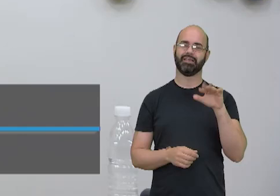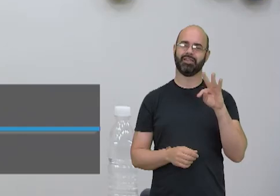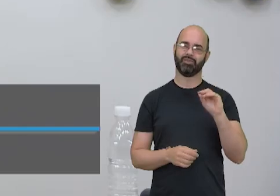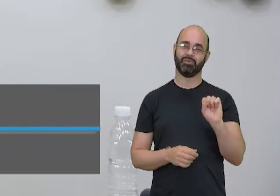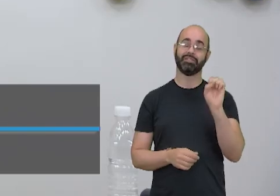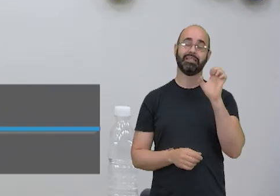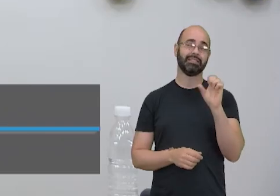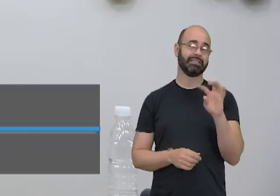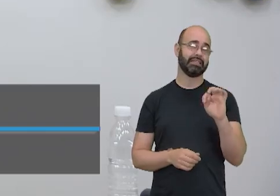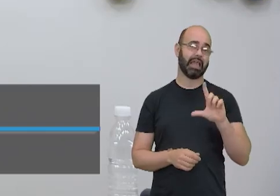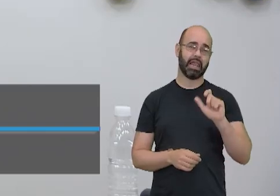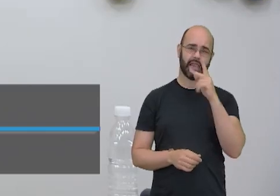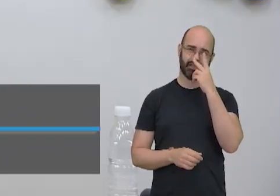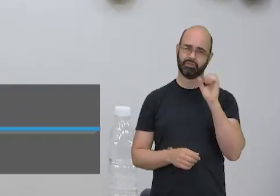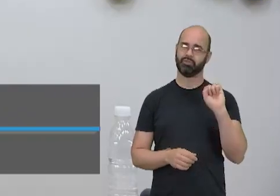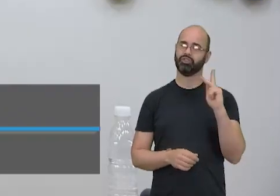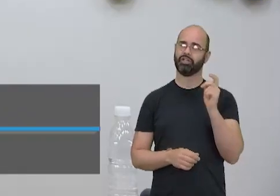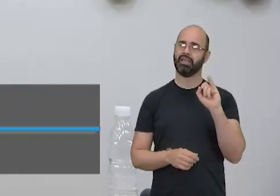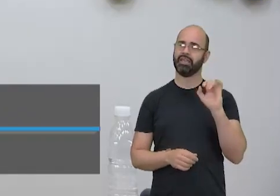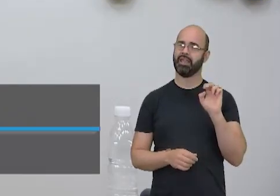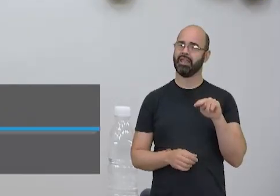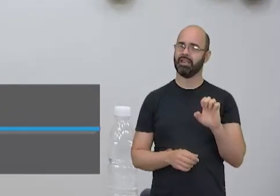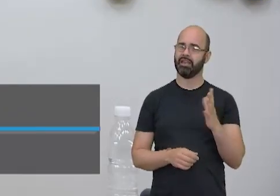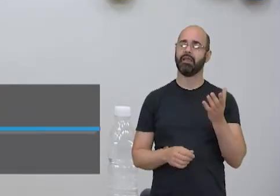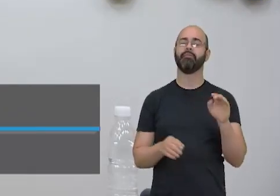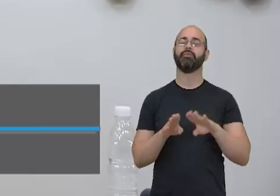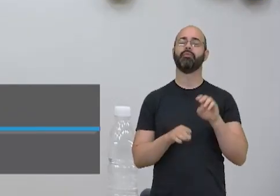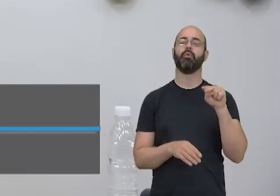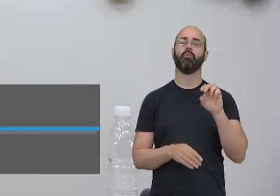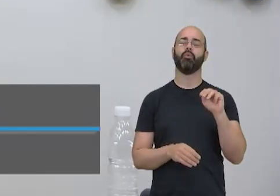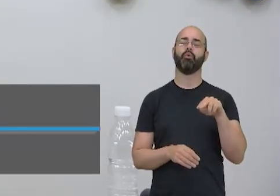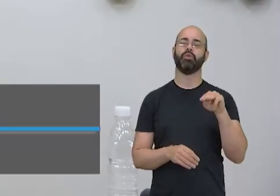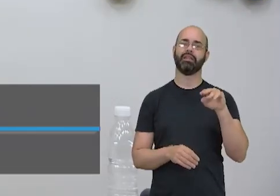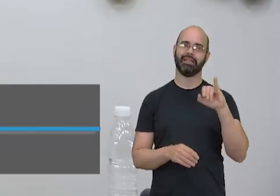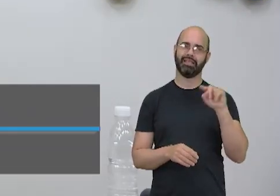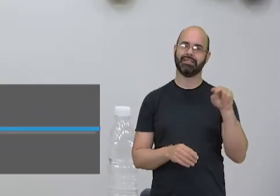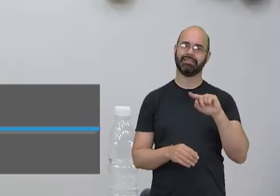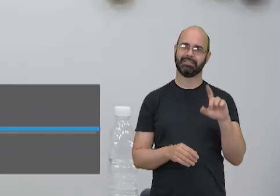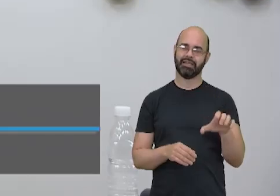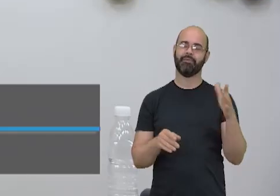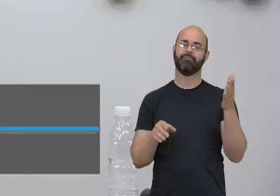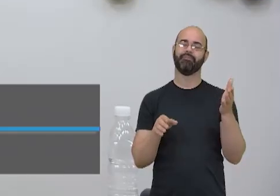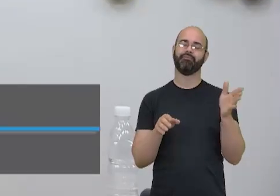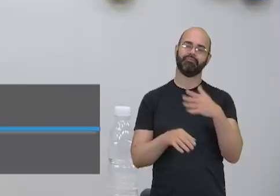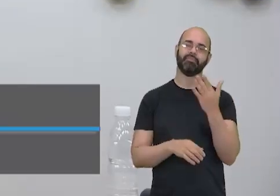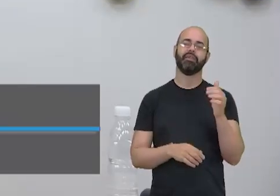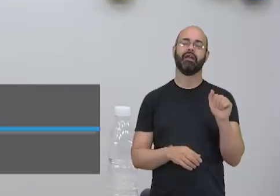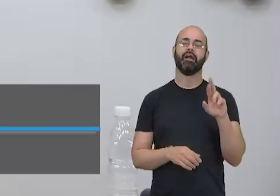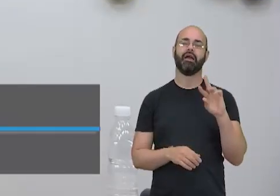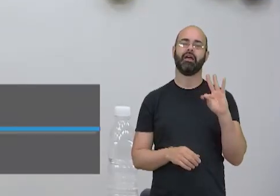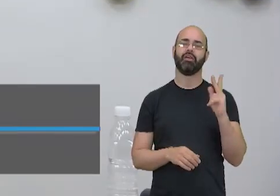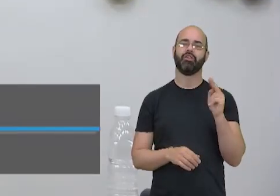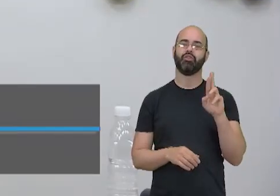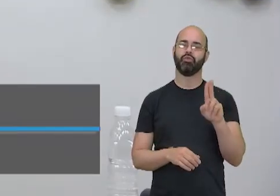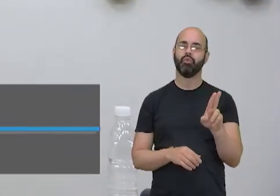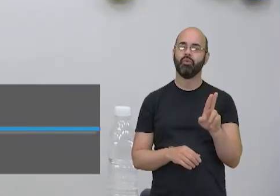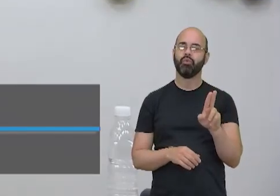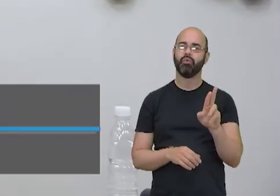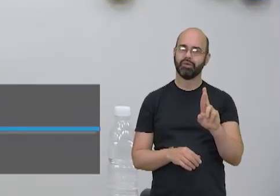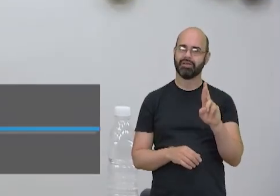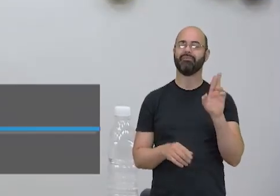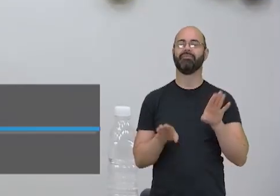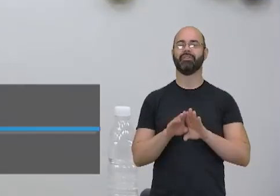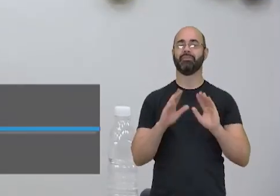Estela, acho que é Chayenne, Monize também, lá de Aspácia, o Arthur, o Yoshi, da Escola